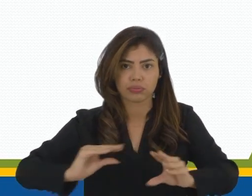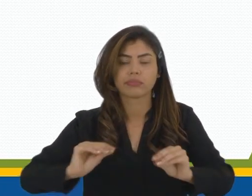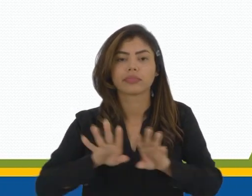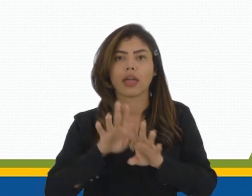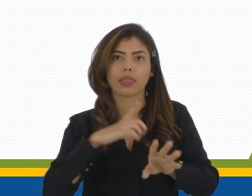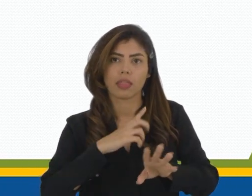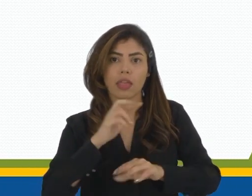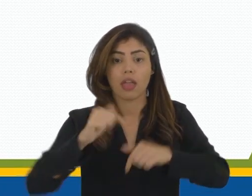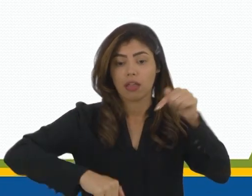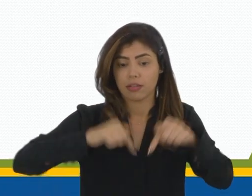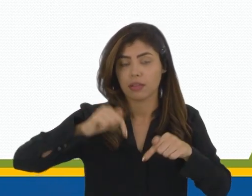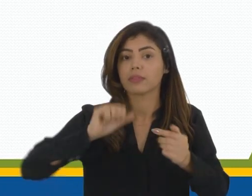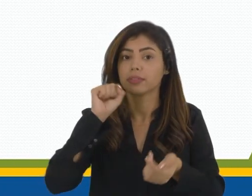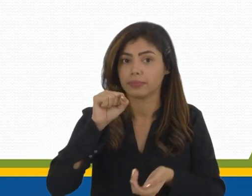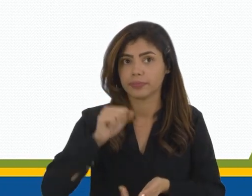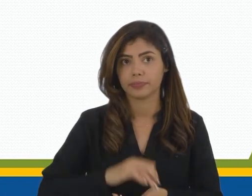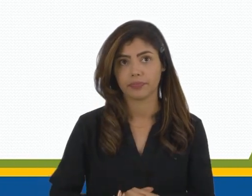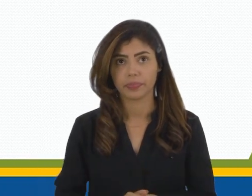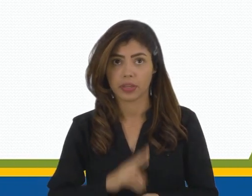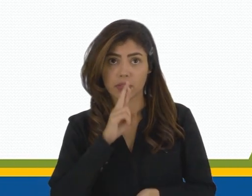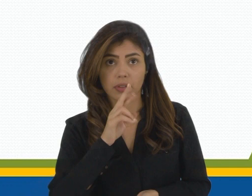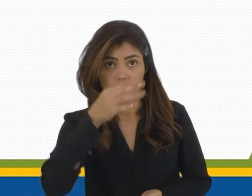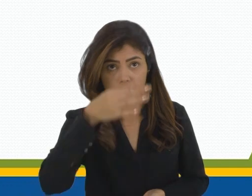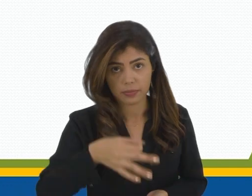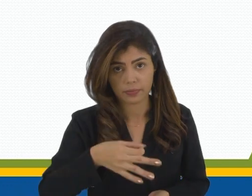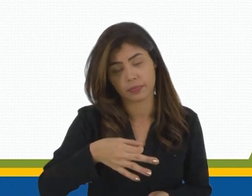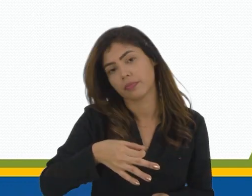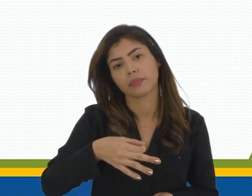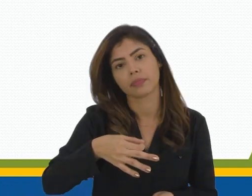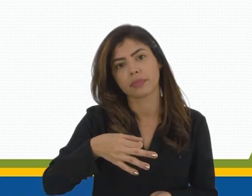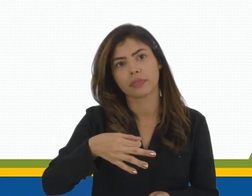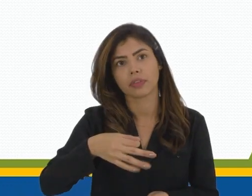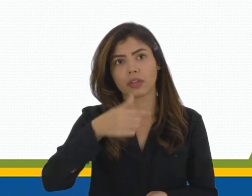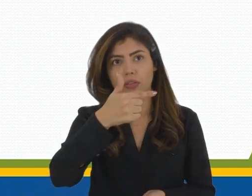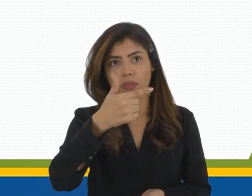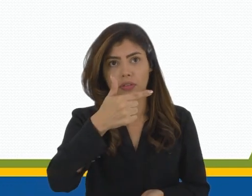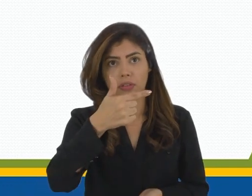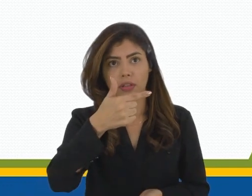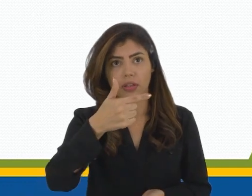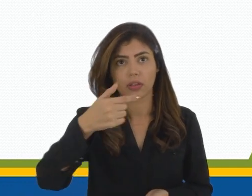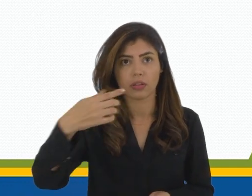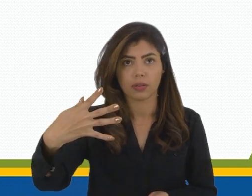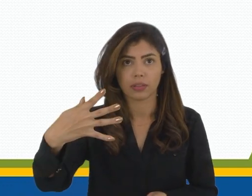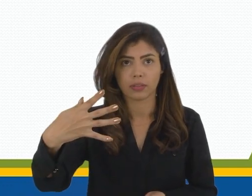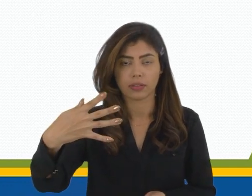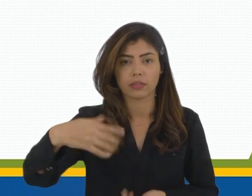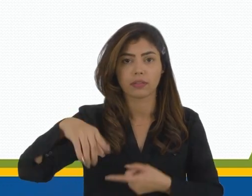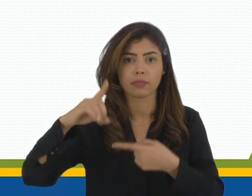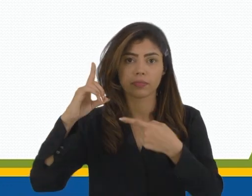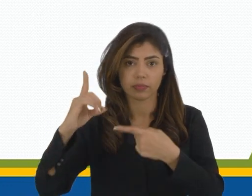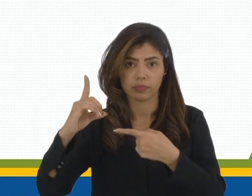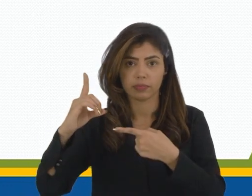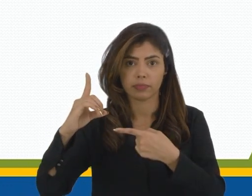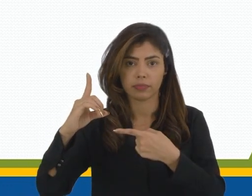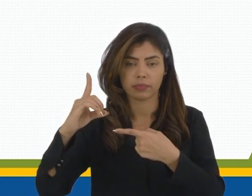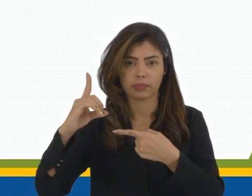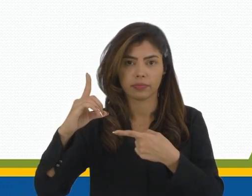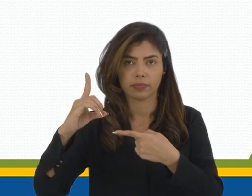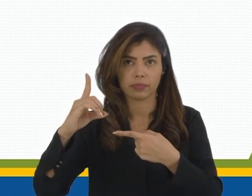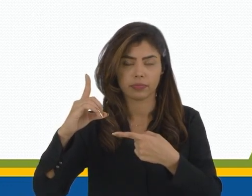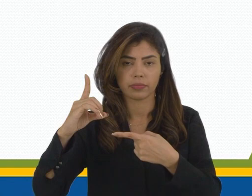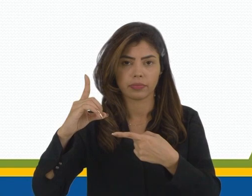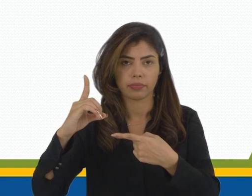ocorrendo uma reação química ali. Então, as respostas corretas são o número 2 e o número 4. Alternativa correta, letra